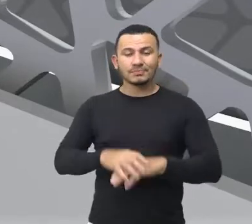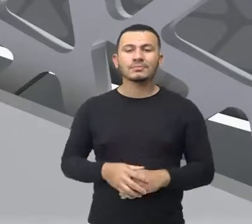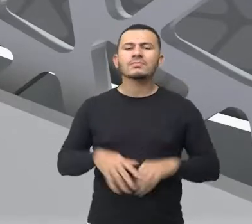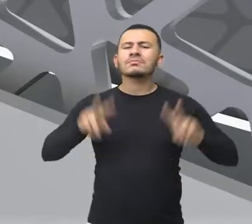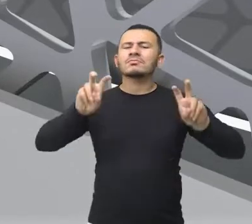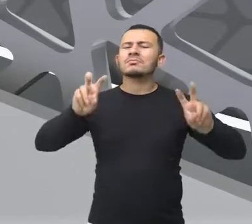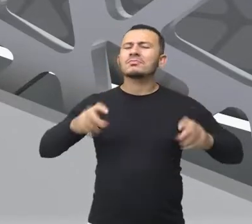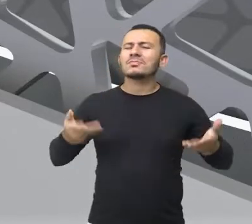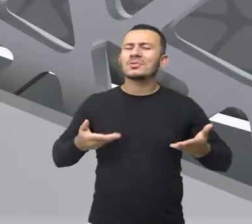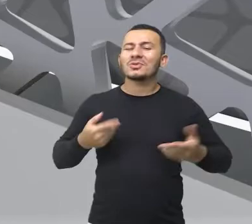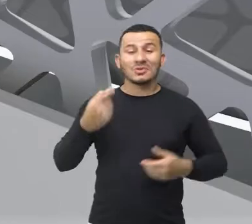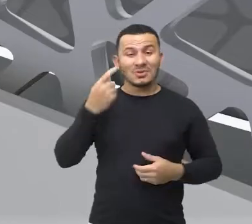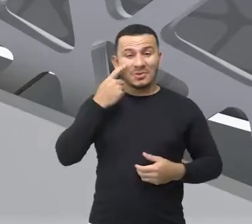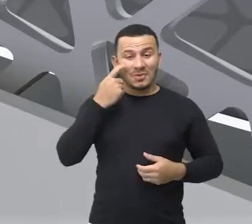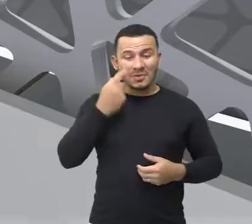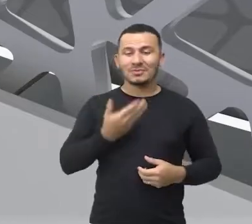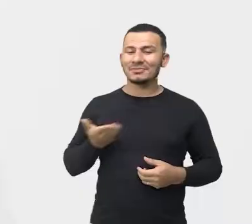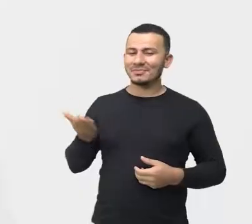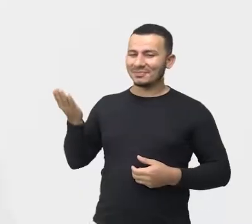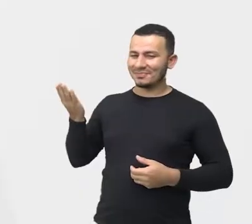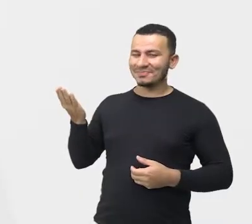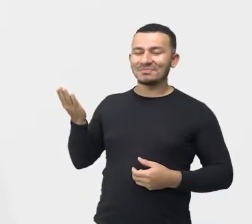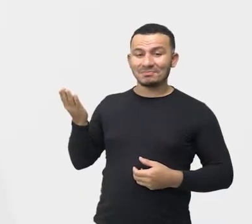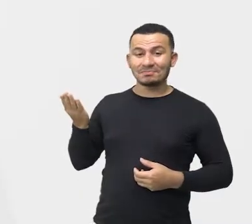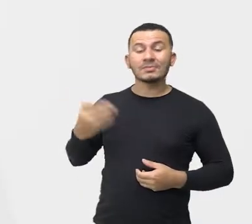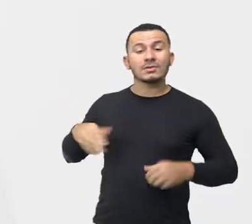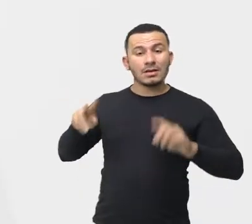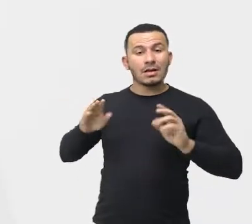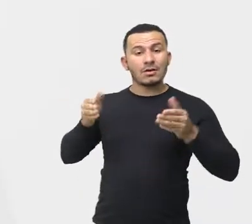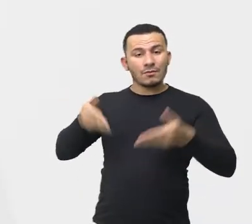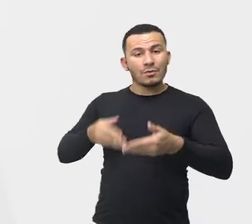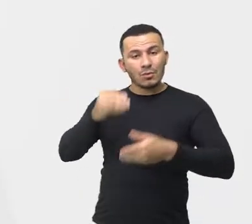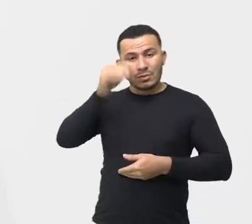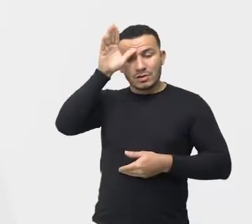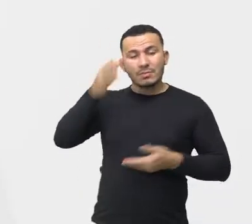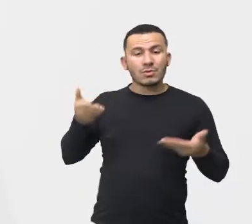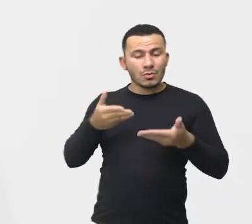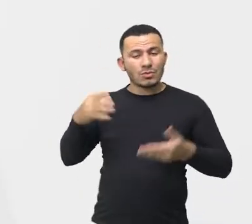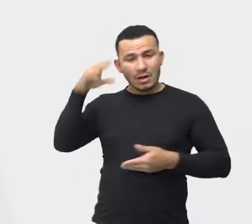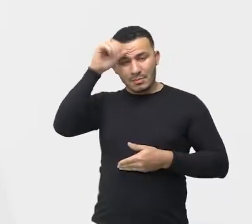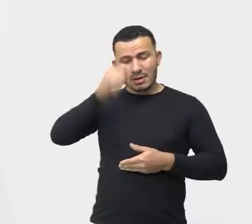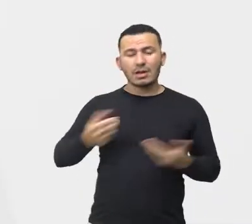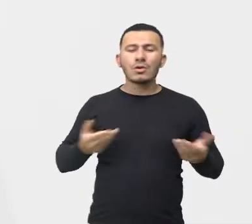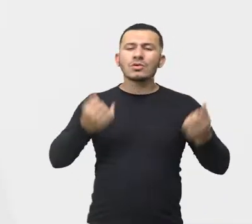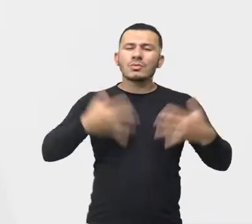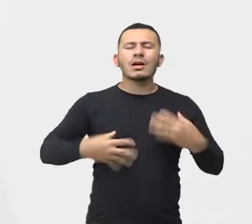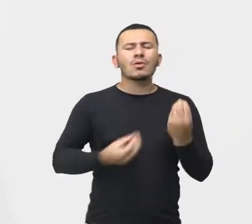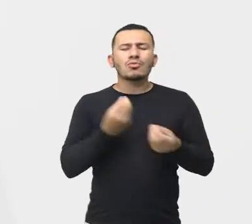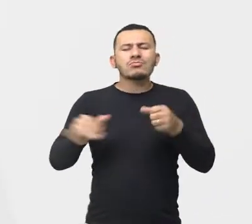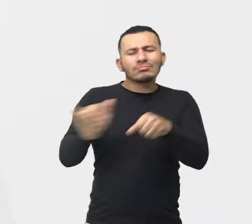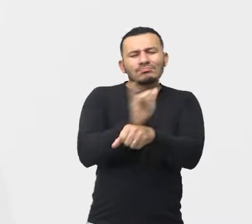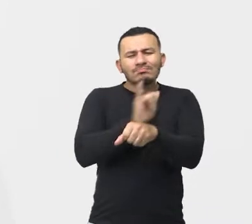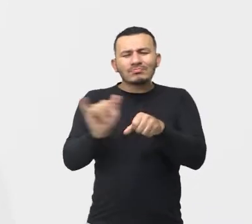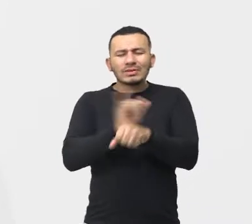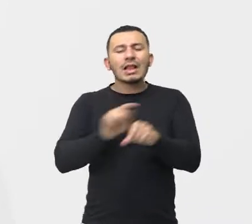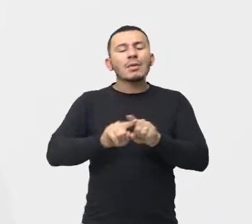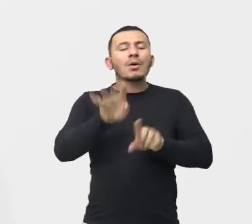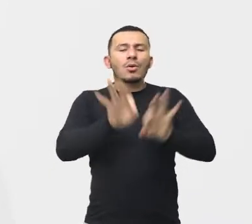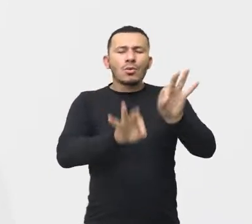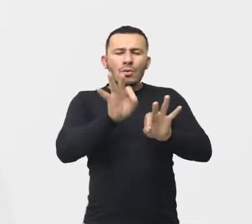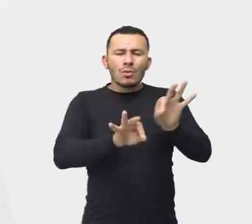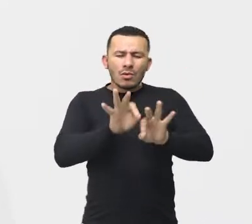vamos aprender hoje? Então, colocando para vocês aí o nosso objeto de conhecimento, trabalharemos estratégias de